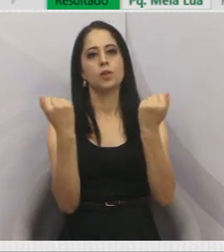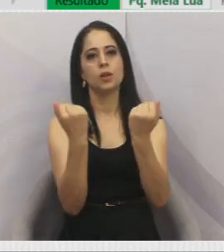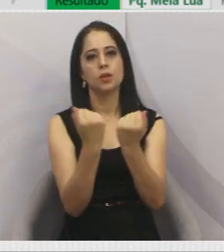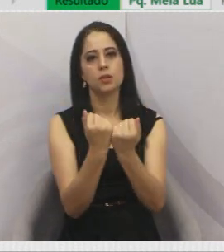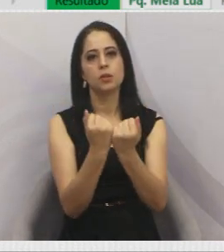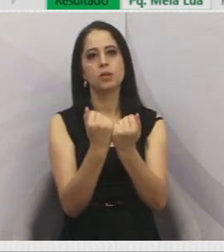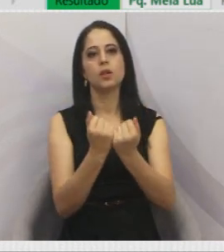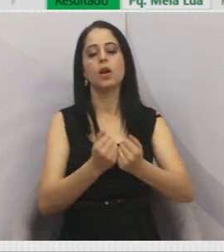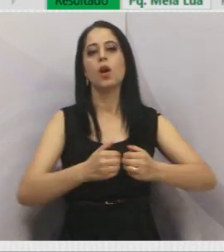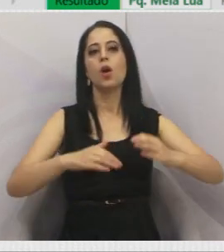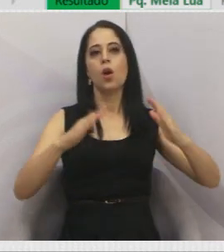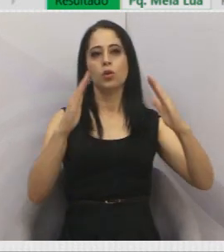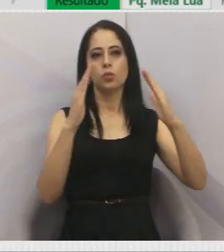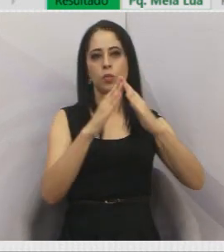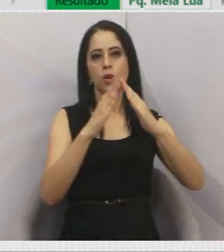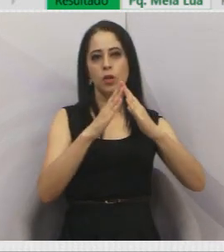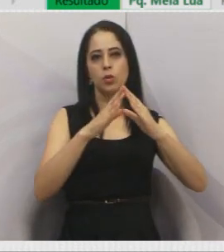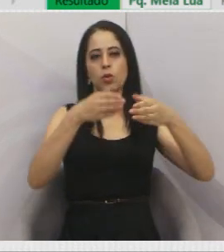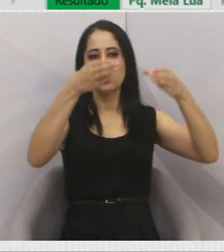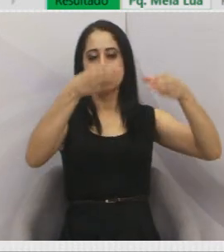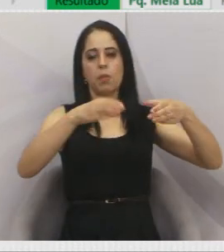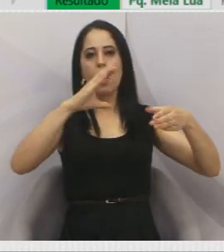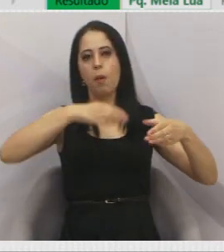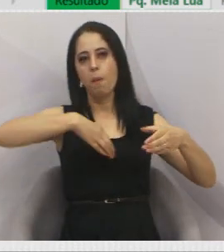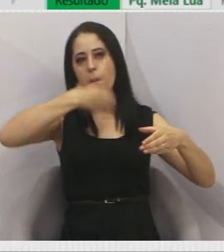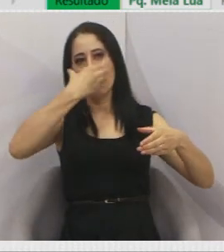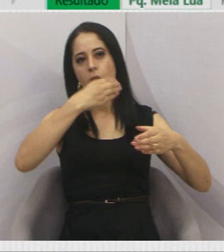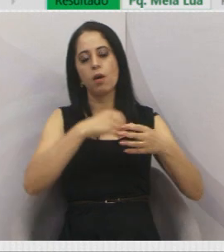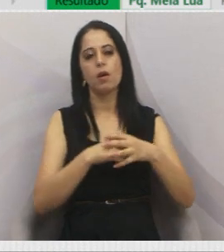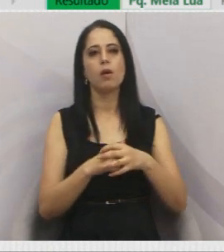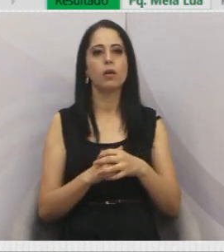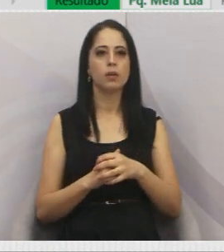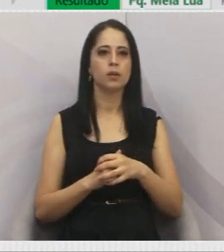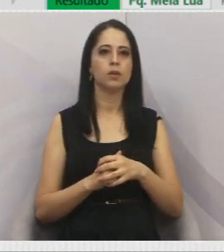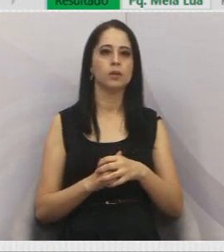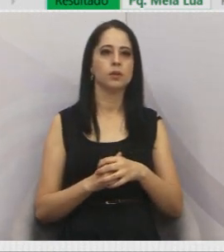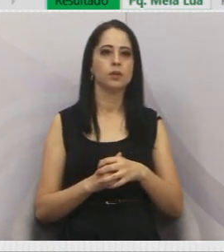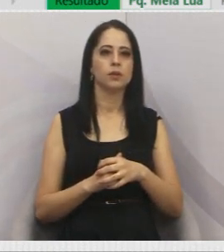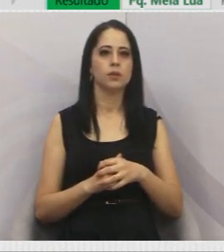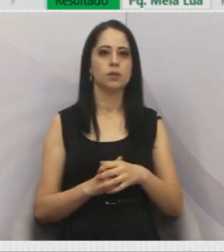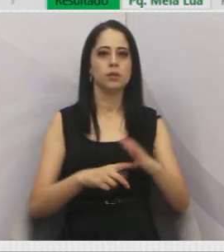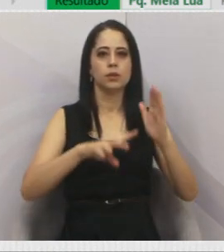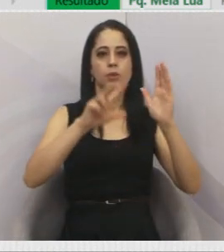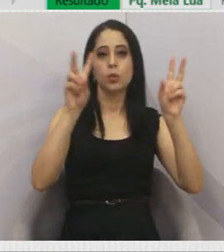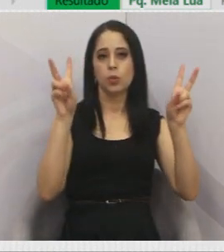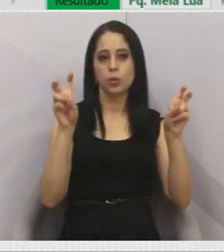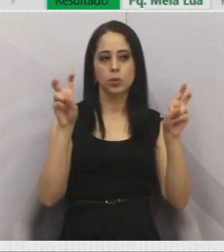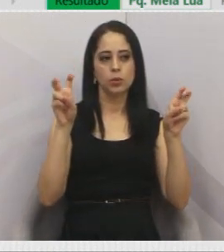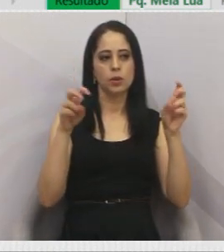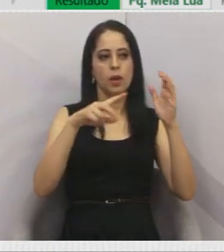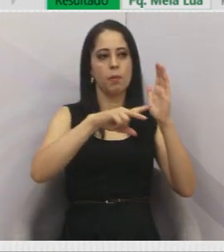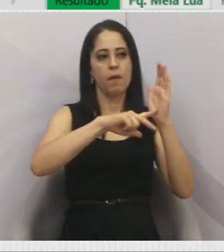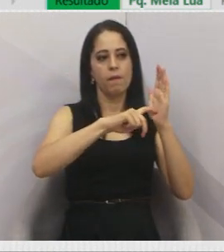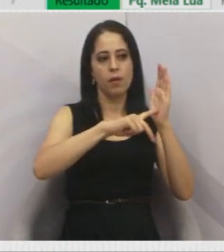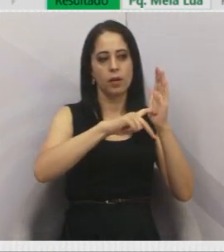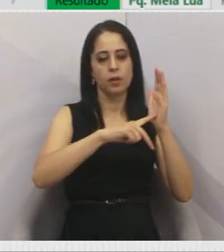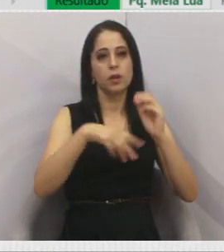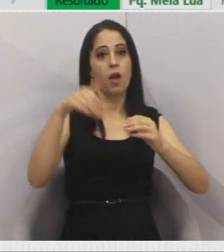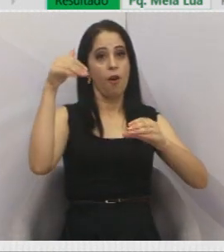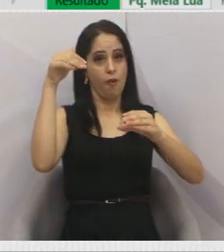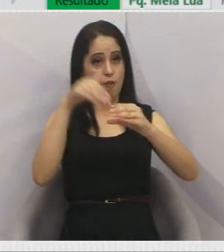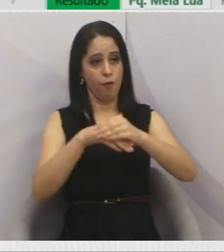Jardim Paraíso e Jardim Yolanda. Segmento entidade classe sindical, um voto do Sindicato dos